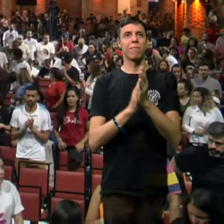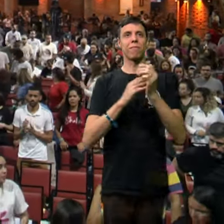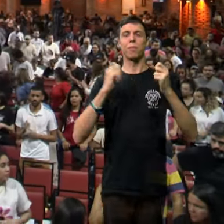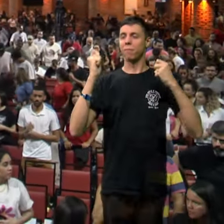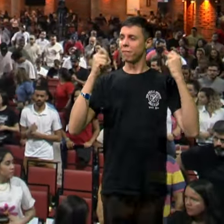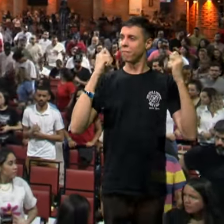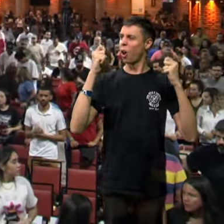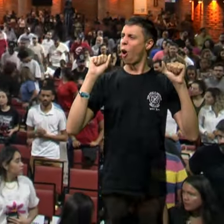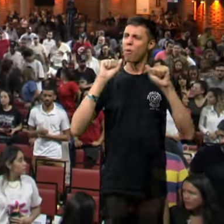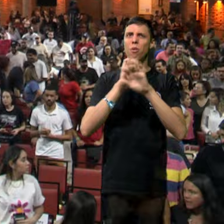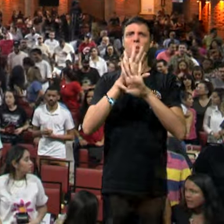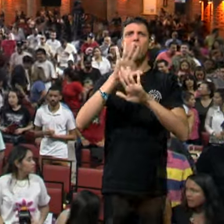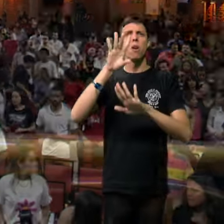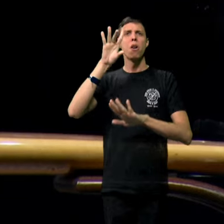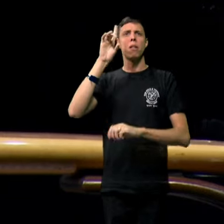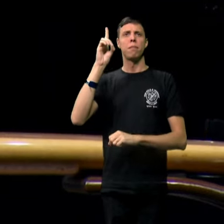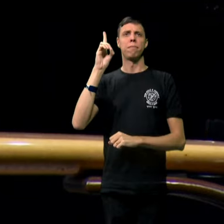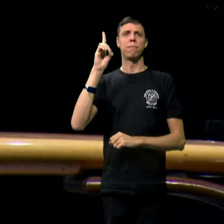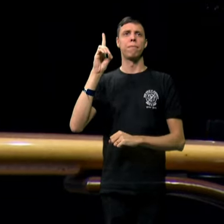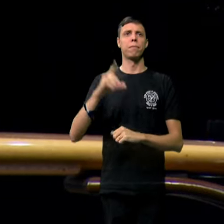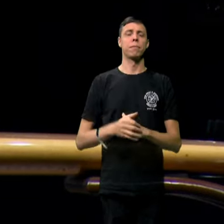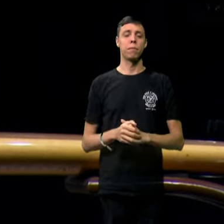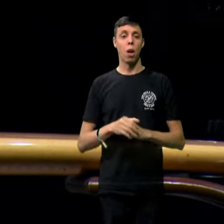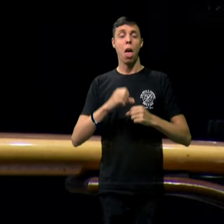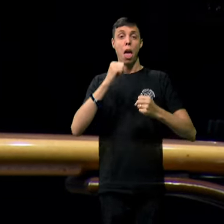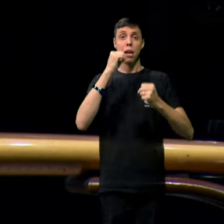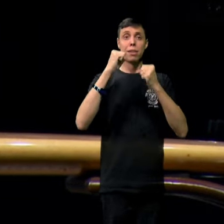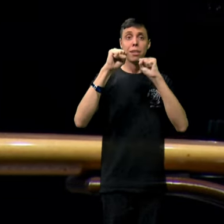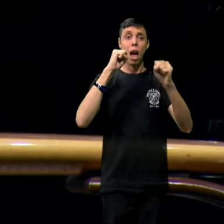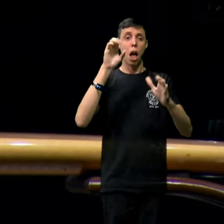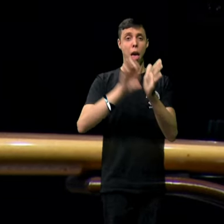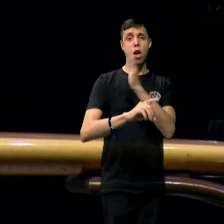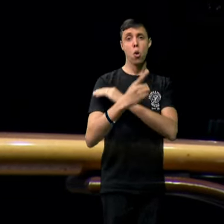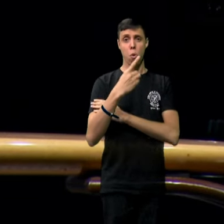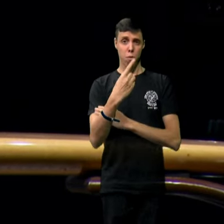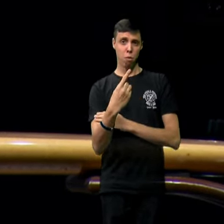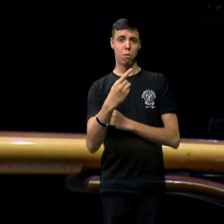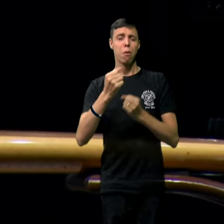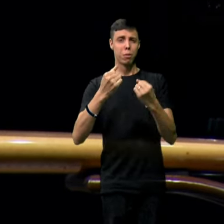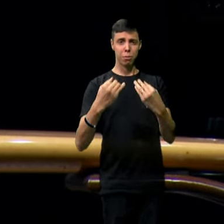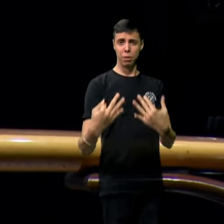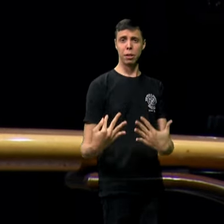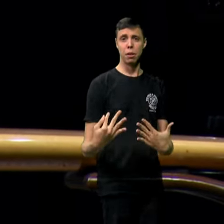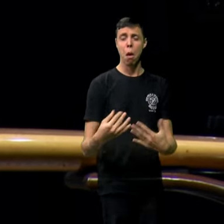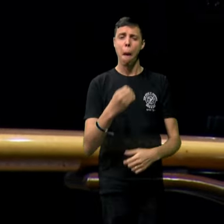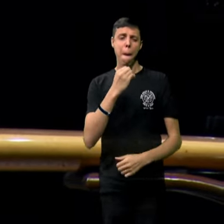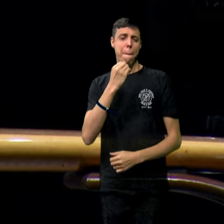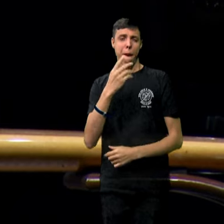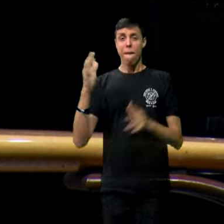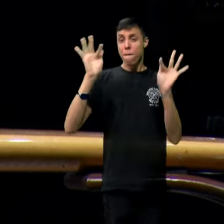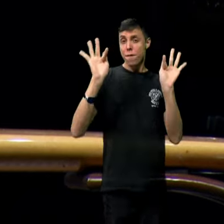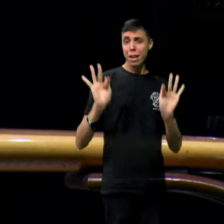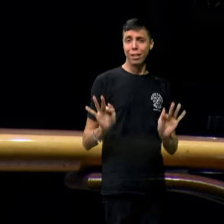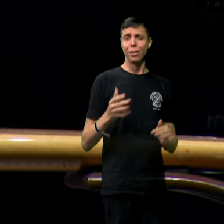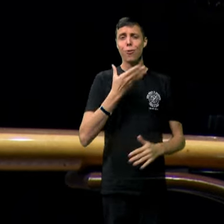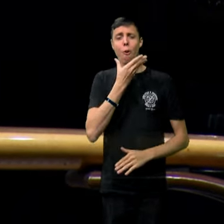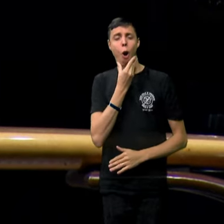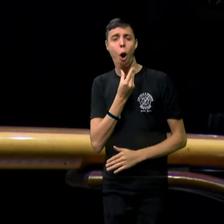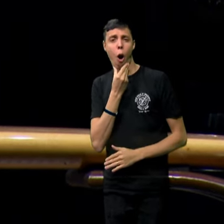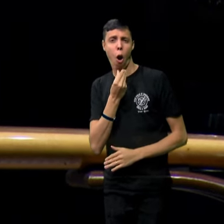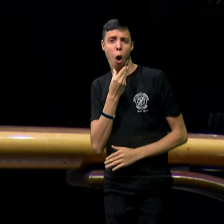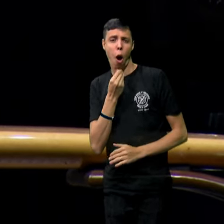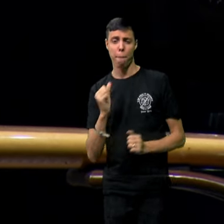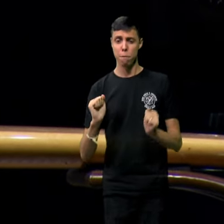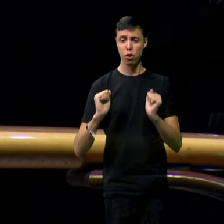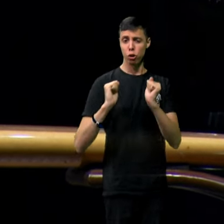aleluia, graças a Deus. Salmo número 1, diz assim: bem-aventurado o homem que não